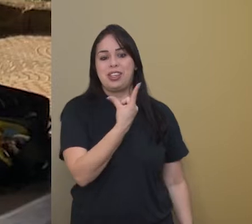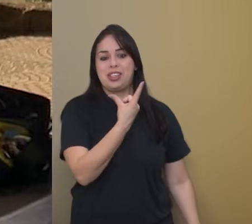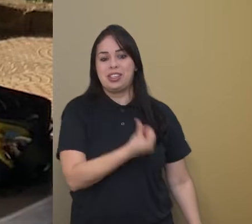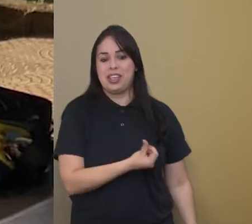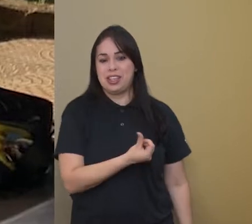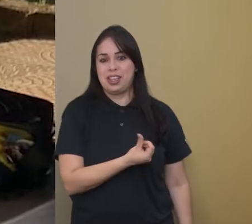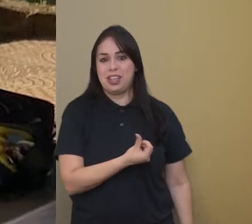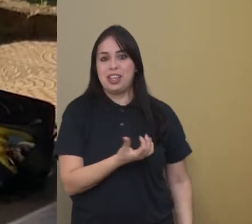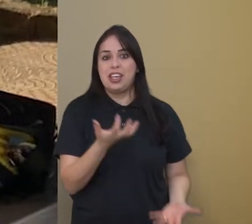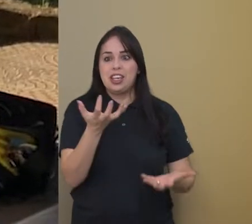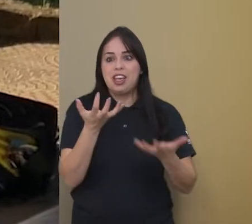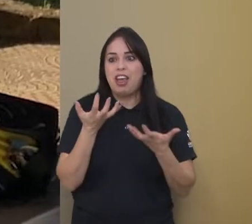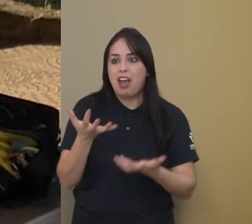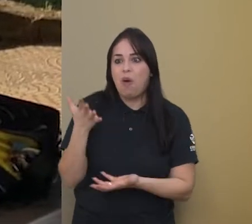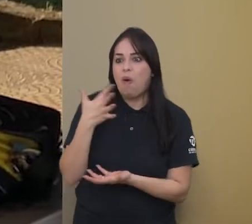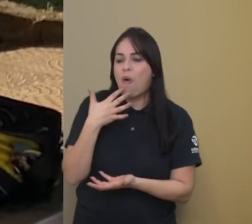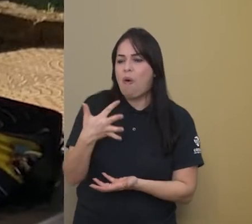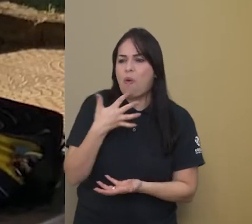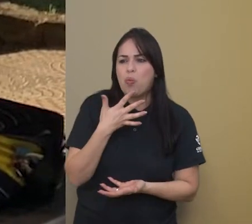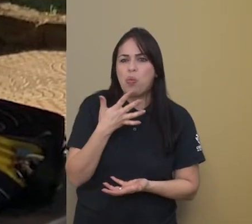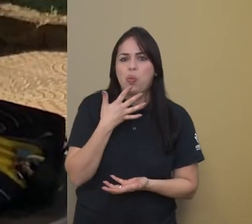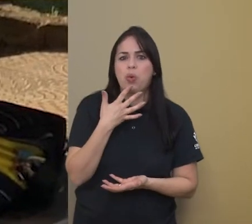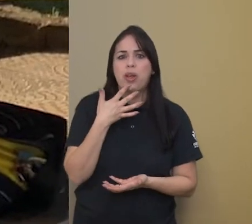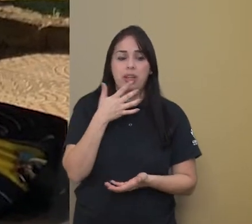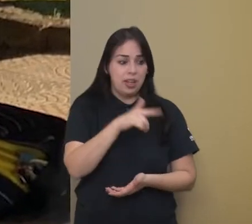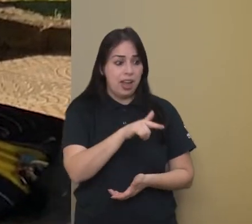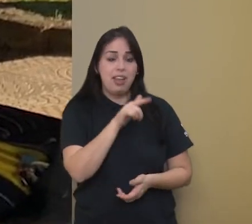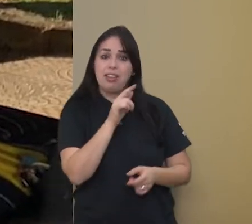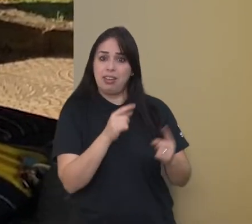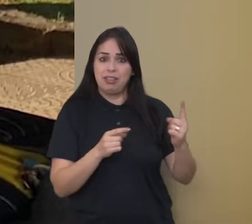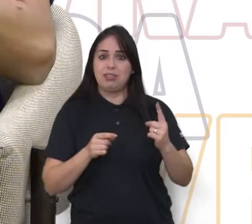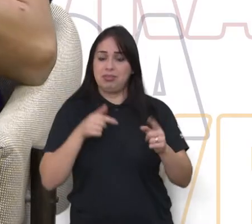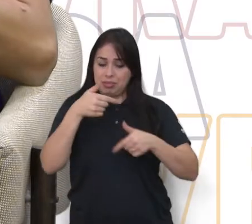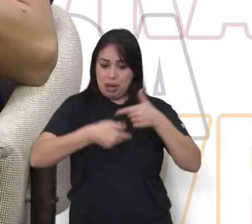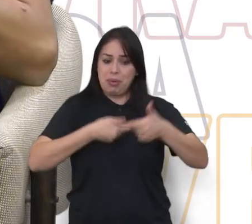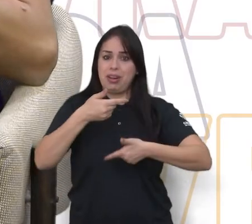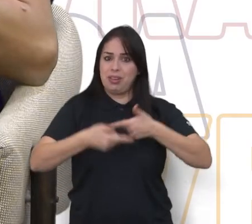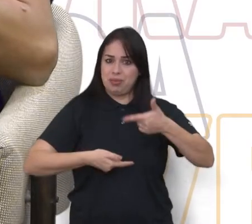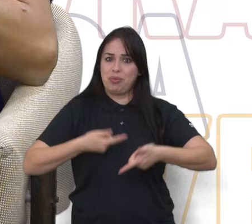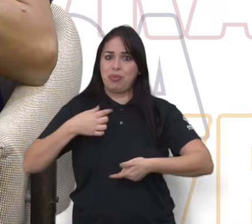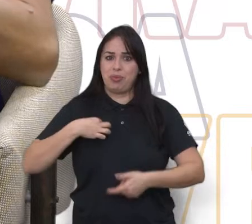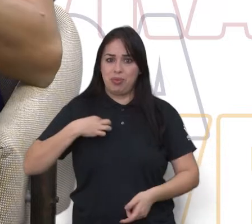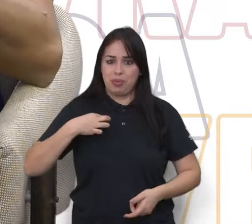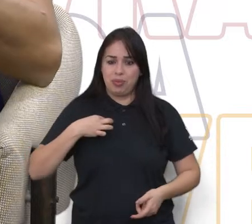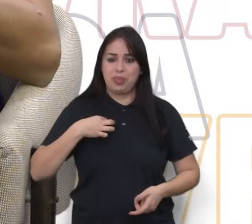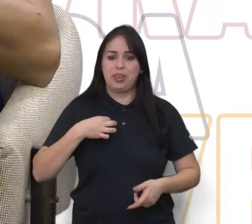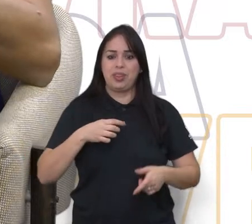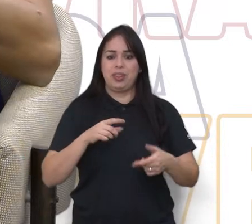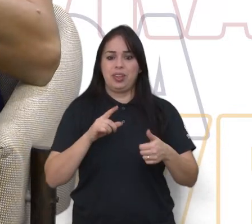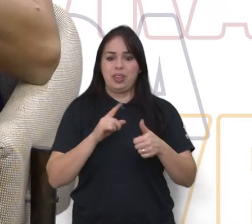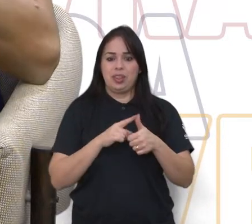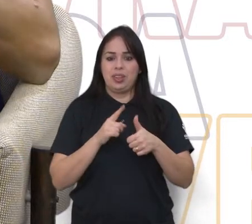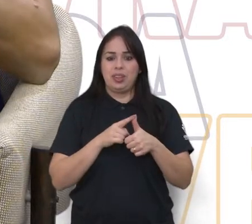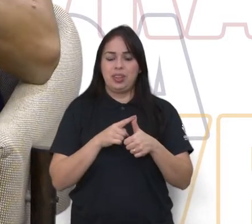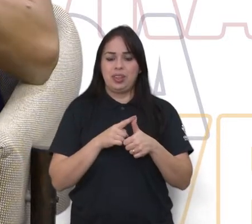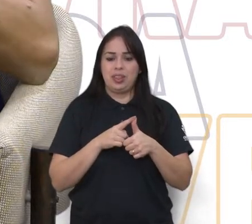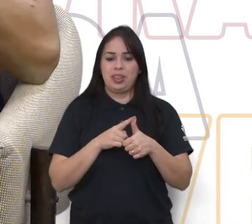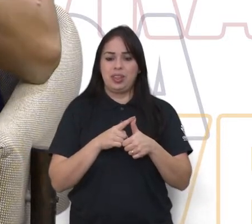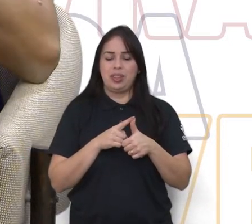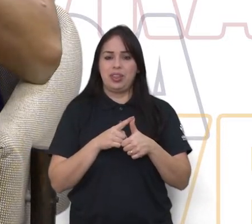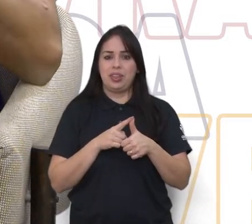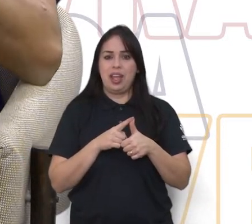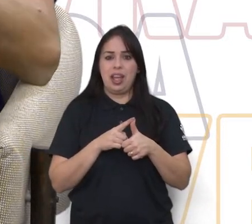um apetite de conhecimento incrível, e ele está trabalhando diretamente ligado ao Reciclaí. Ele trabalha comigo